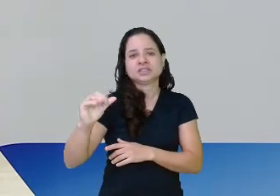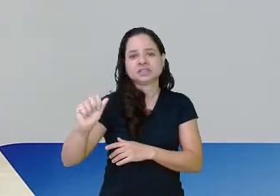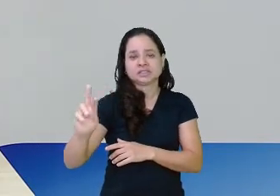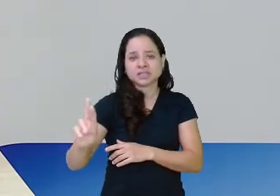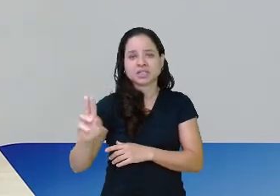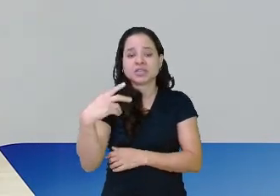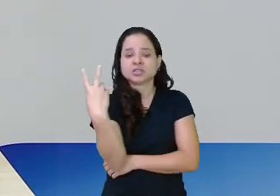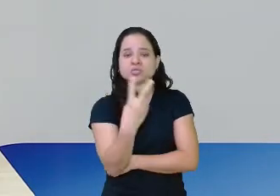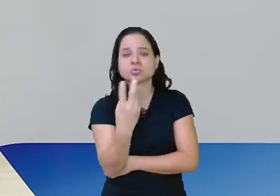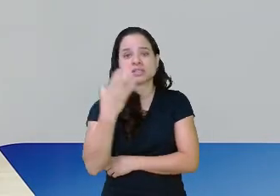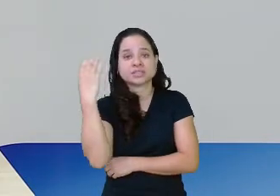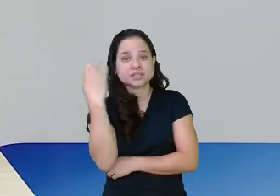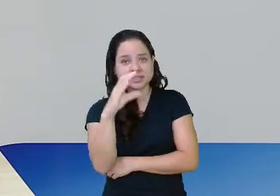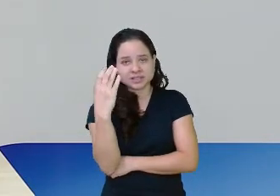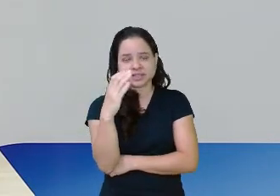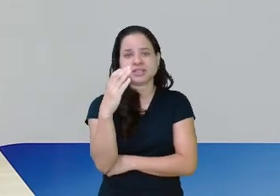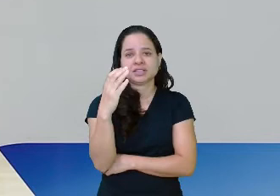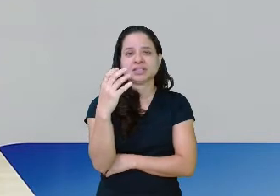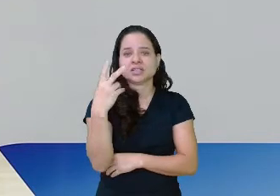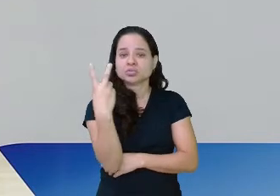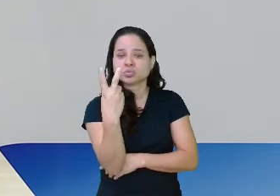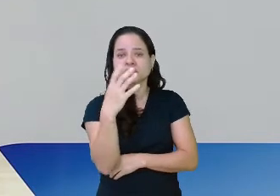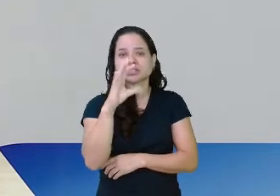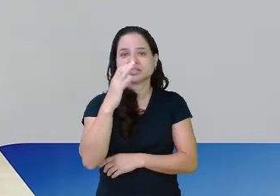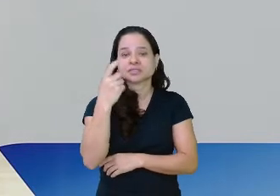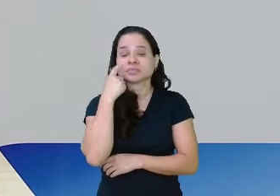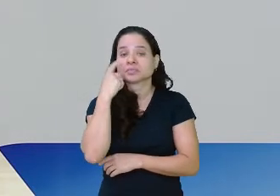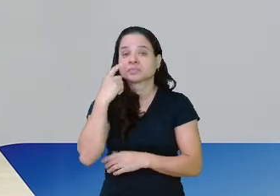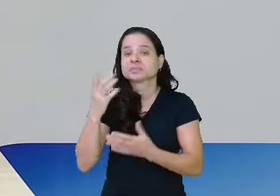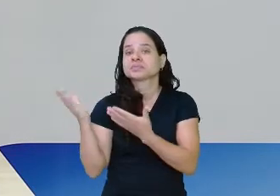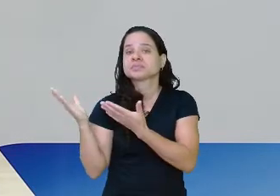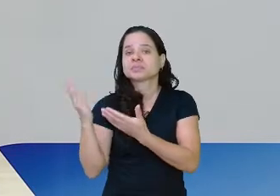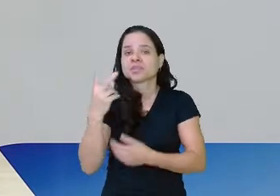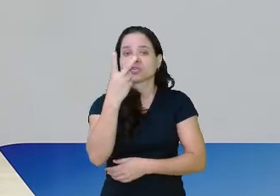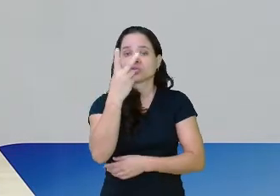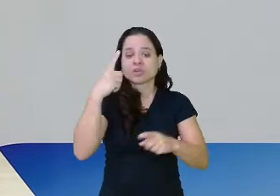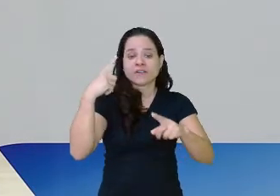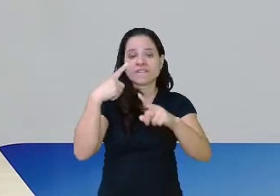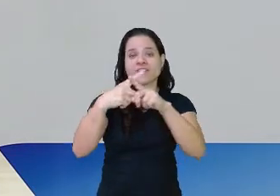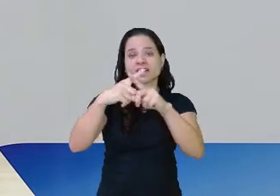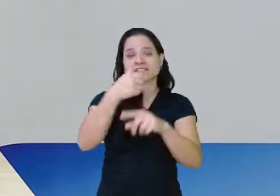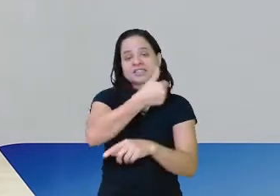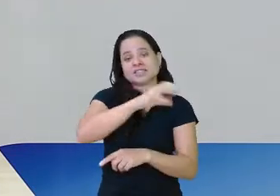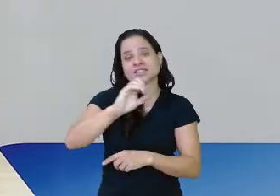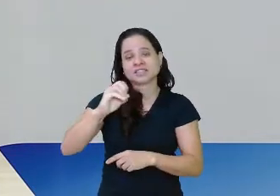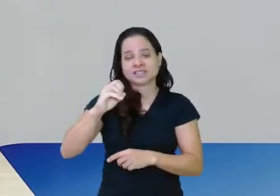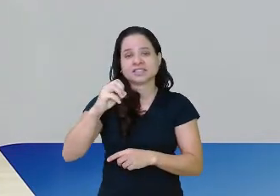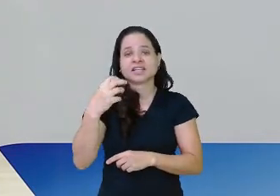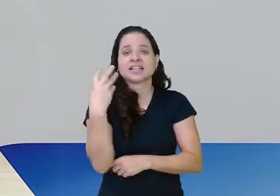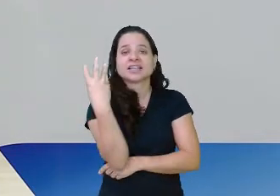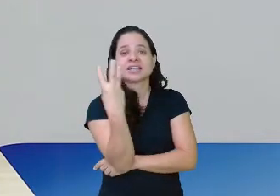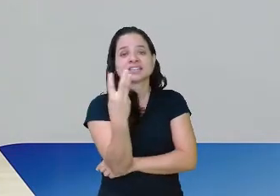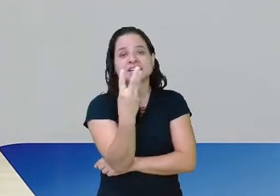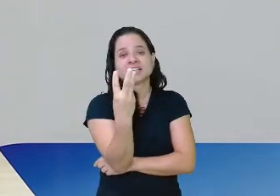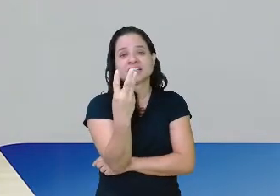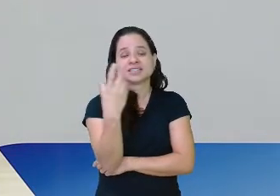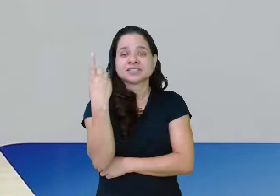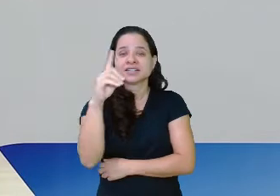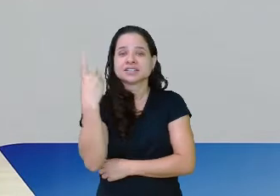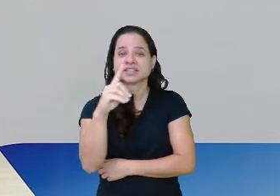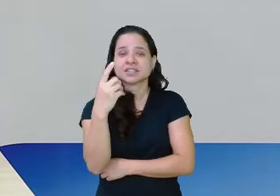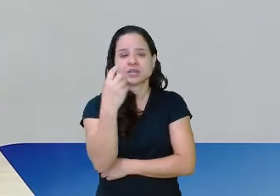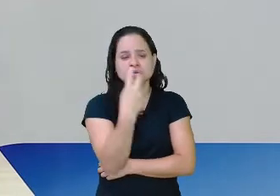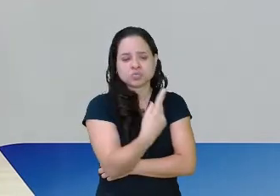2 centenas, ó. 2 centenas. 2 vezes 100. 3 dezenas, ó. 1,